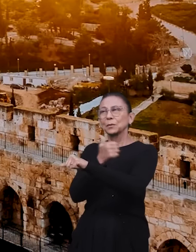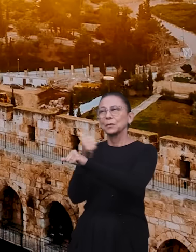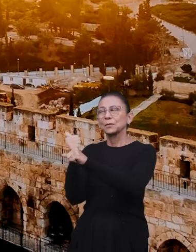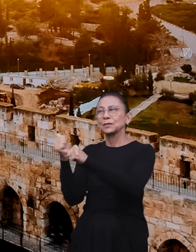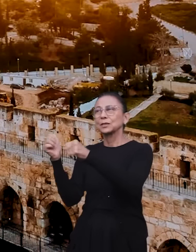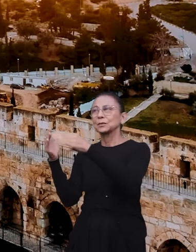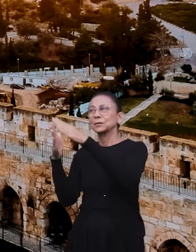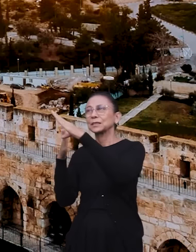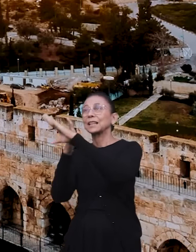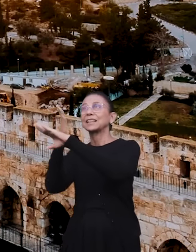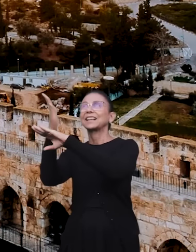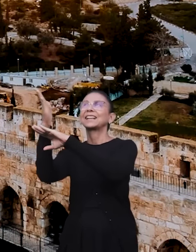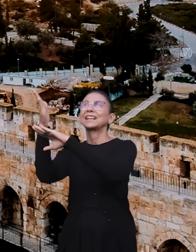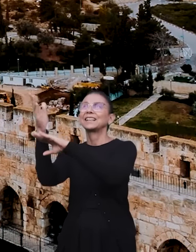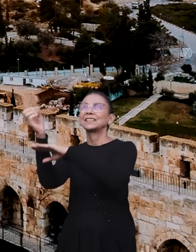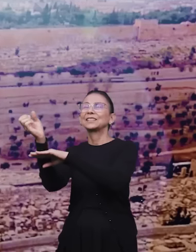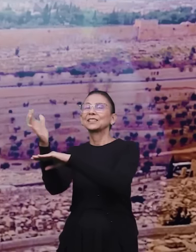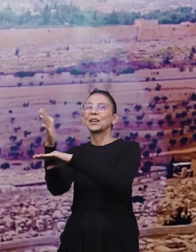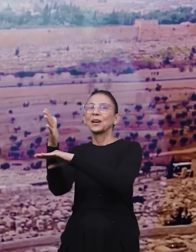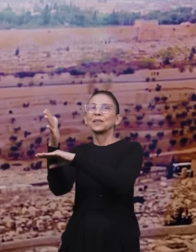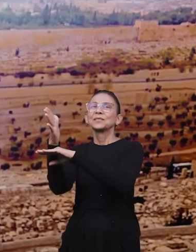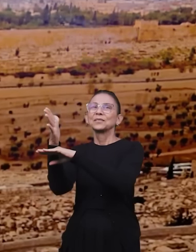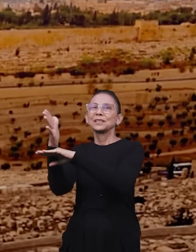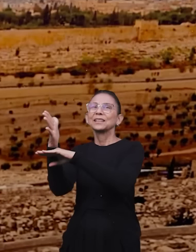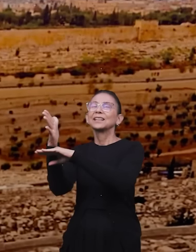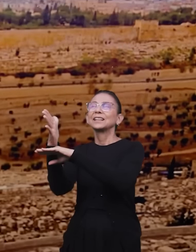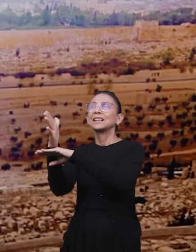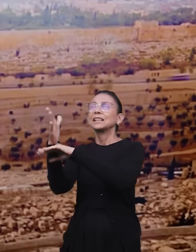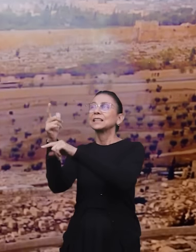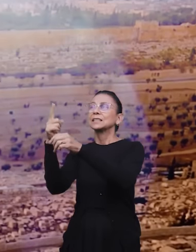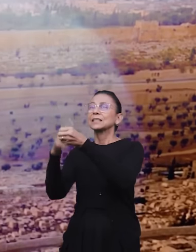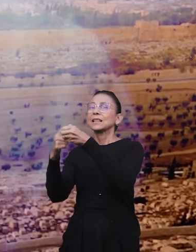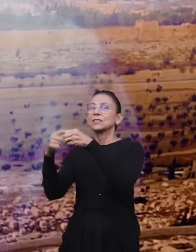estamos da nova Jerusalém,